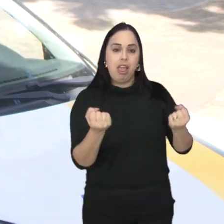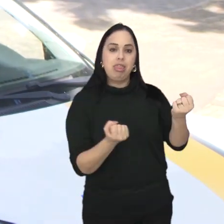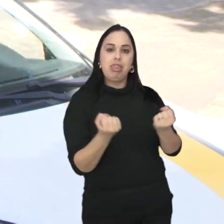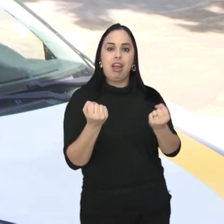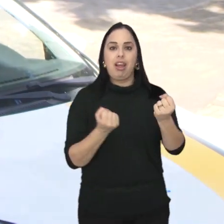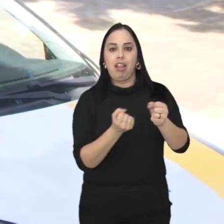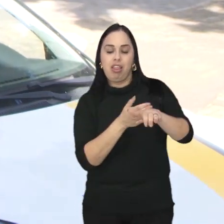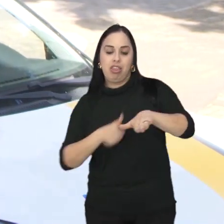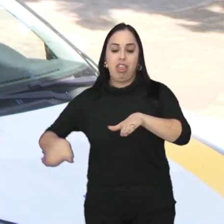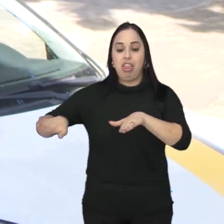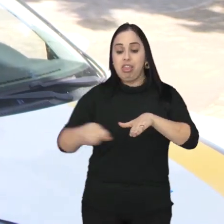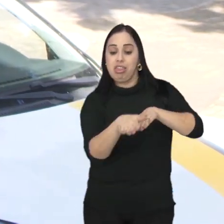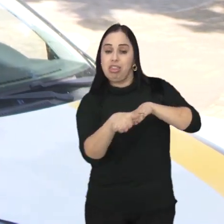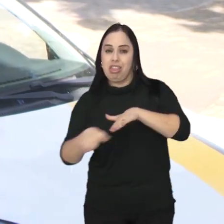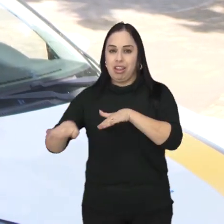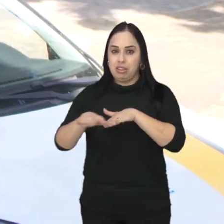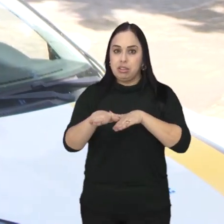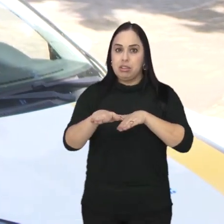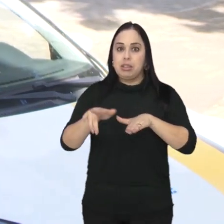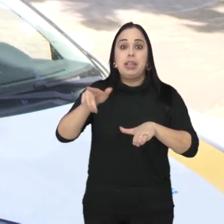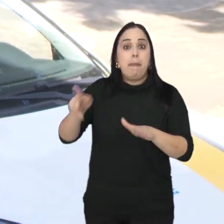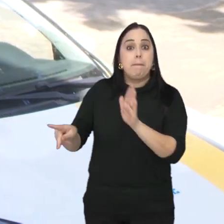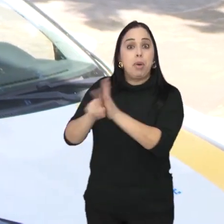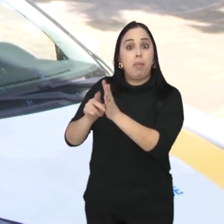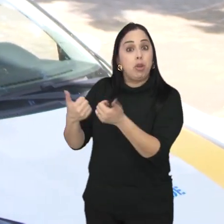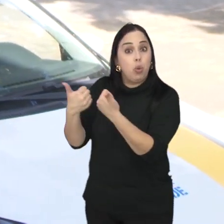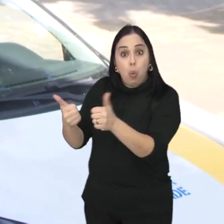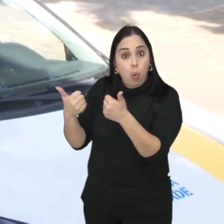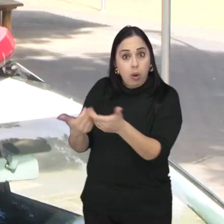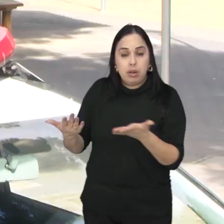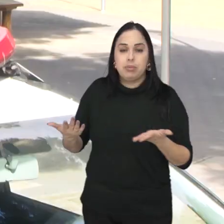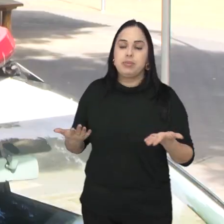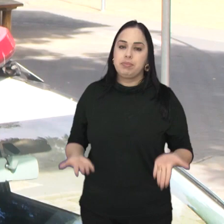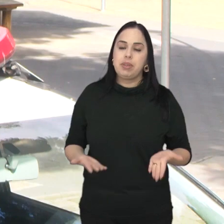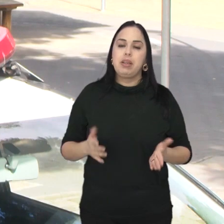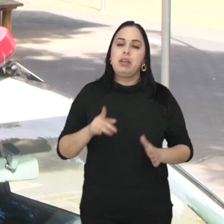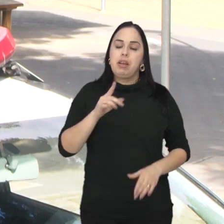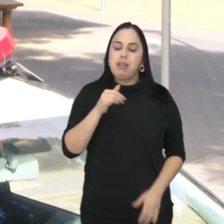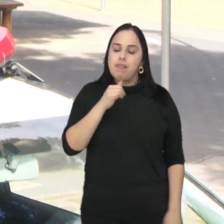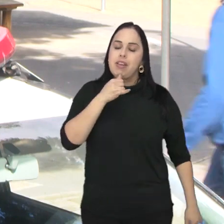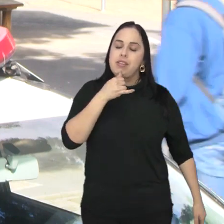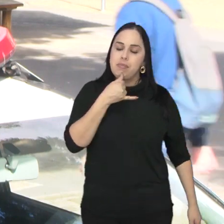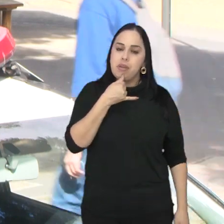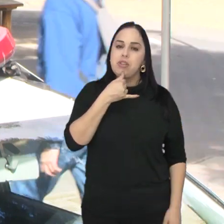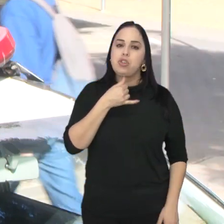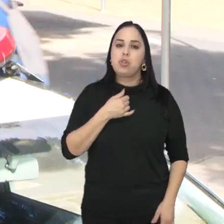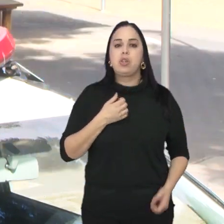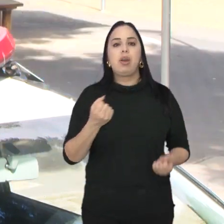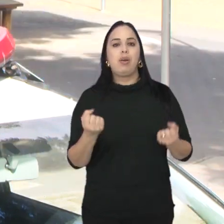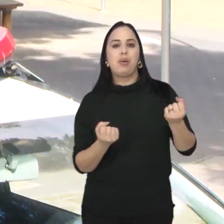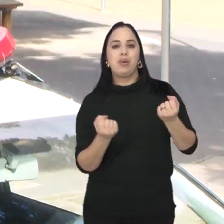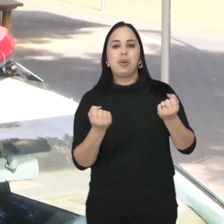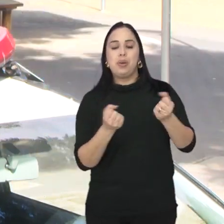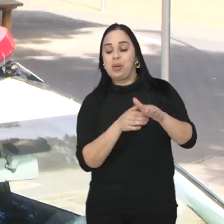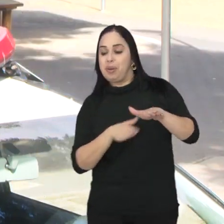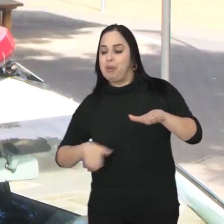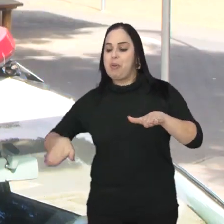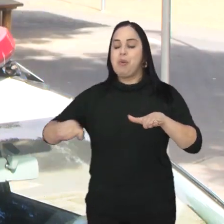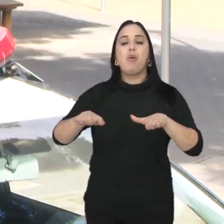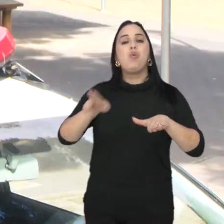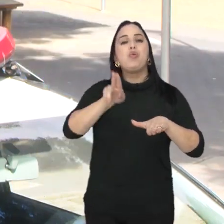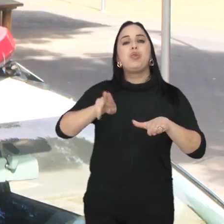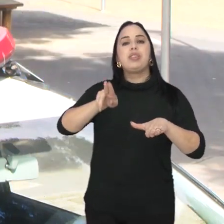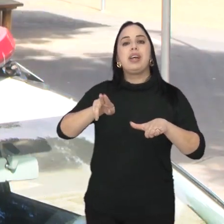São carros que se arriscam no corredor exclusivo para os VLPs. Infelizmente, alguns motoristas acabam utilizando a linha verde, que é um